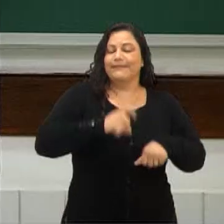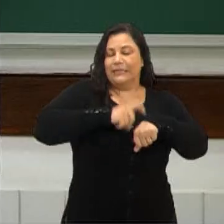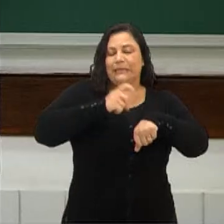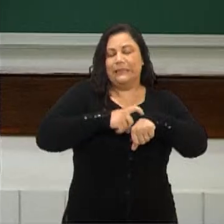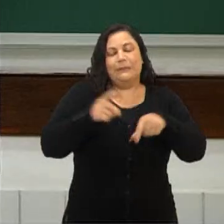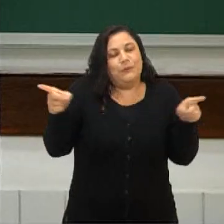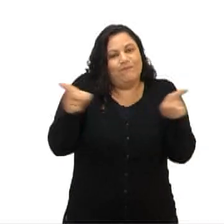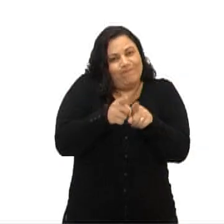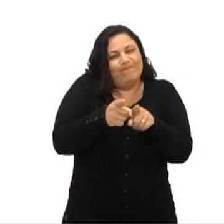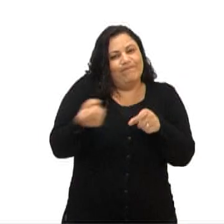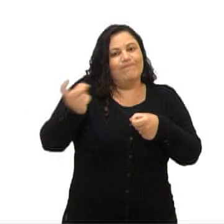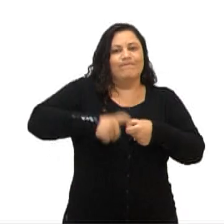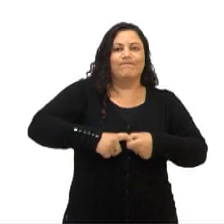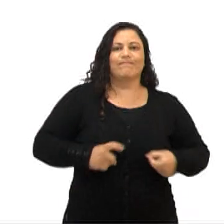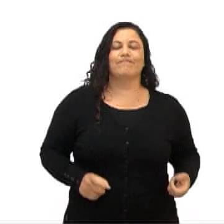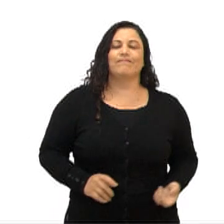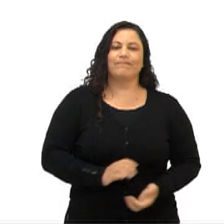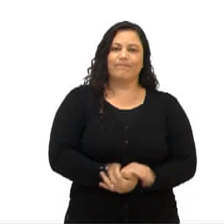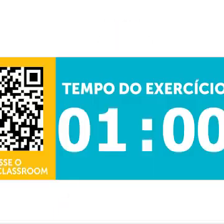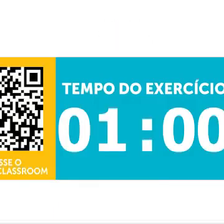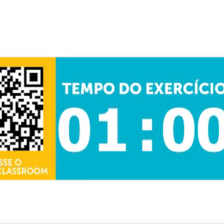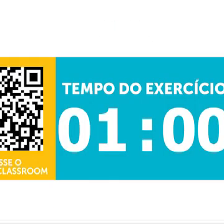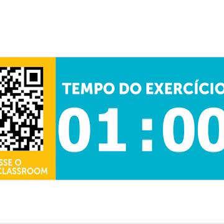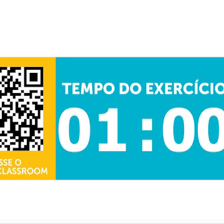gente já volta.